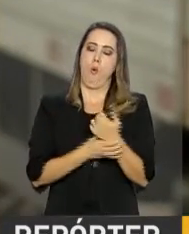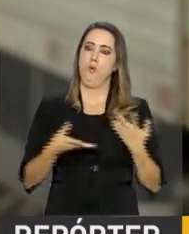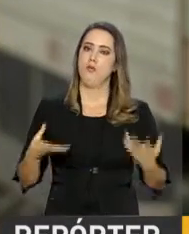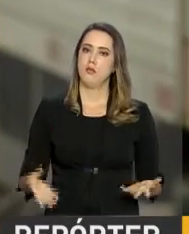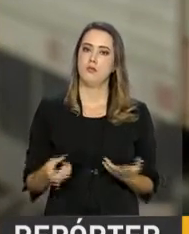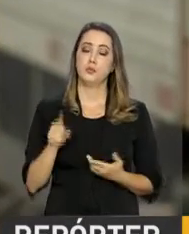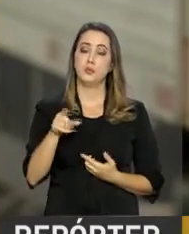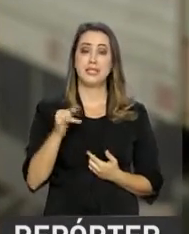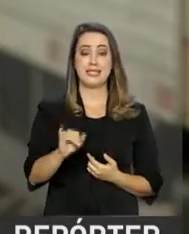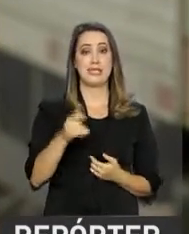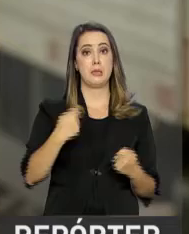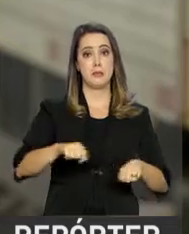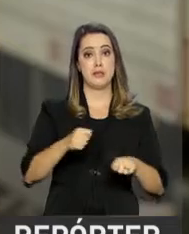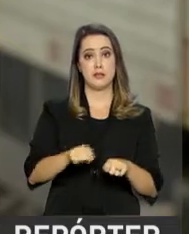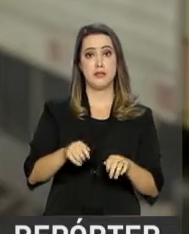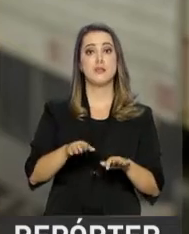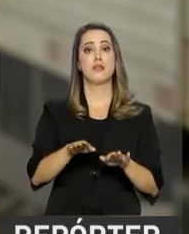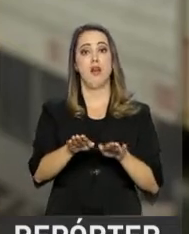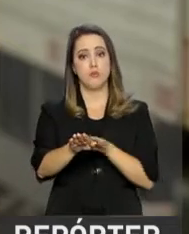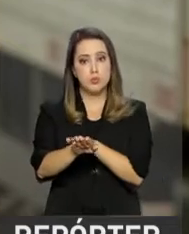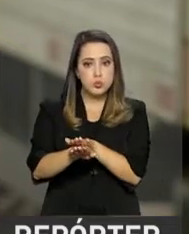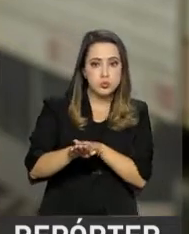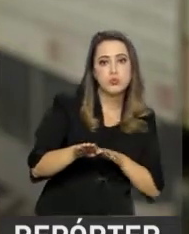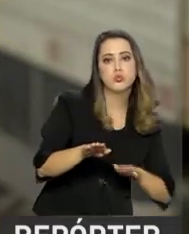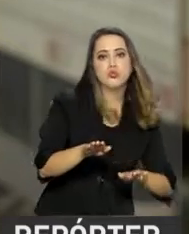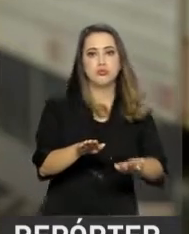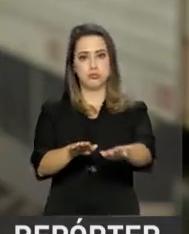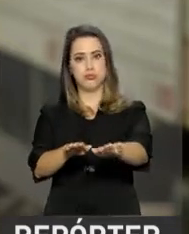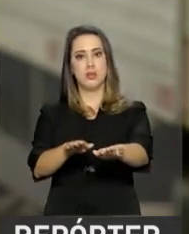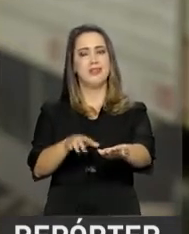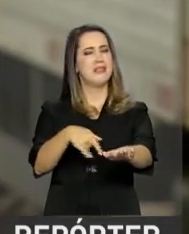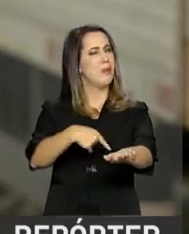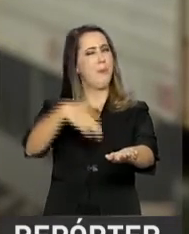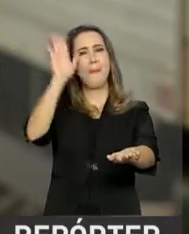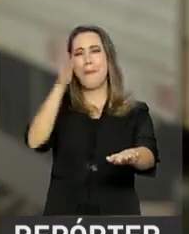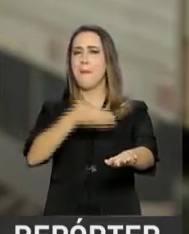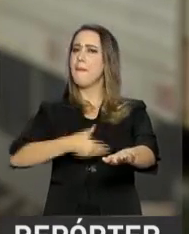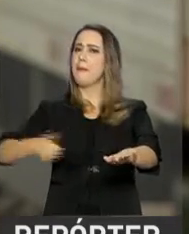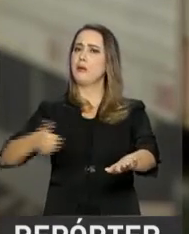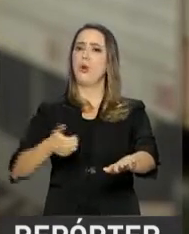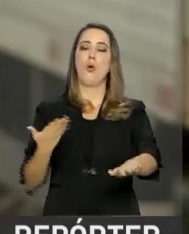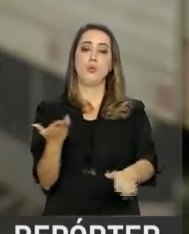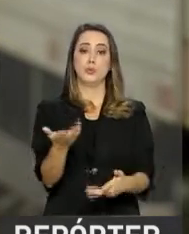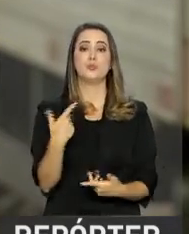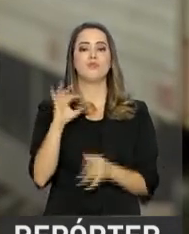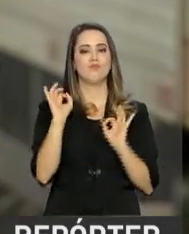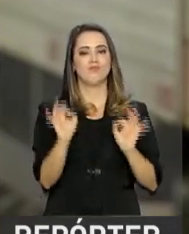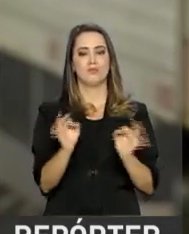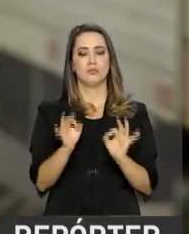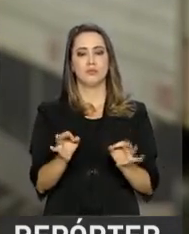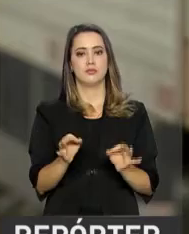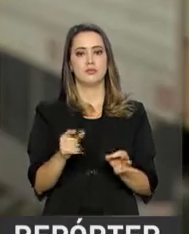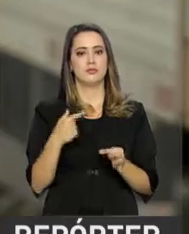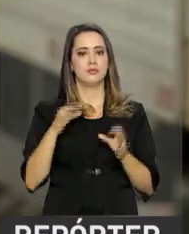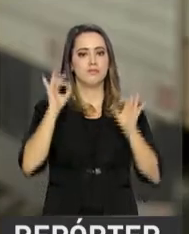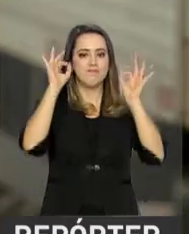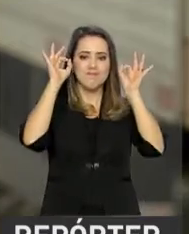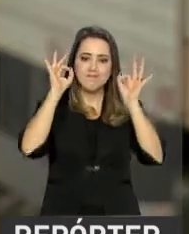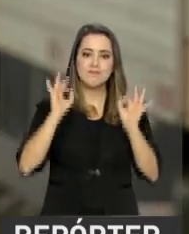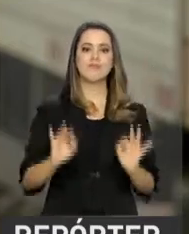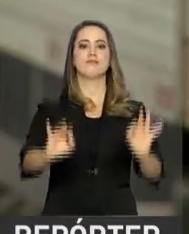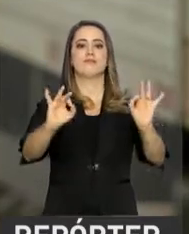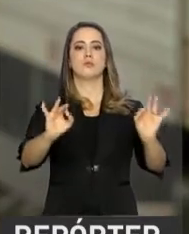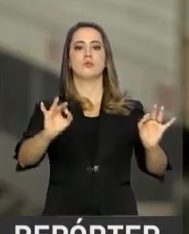se precisar ultrapassar outro veículo também com mais confiança e com certeza do que com certeza